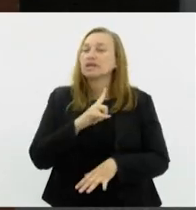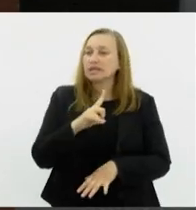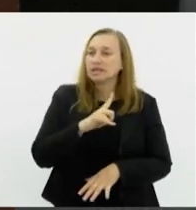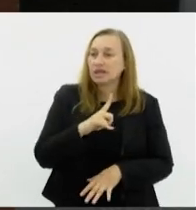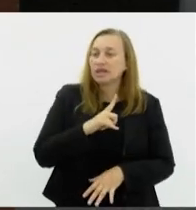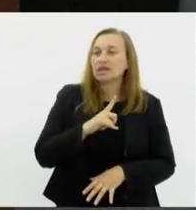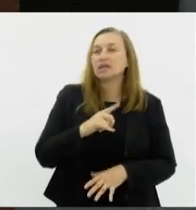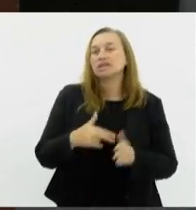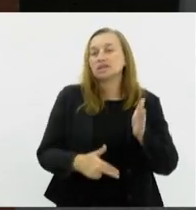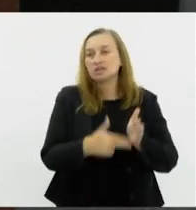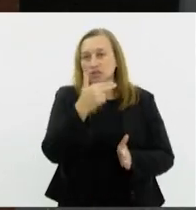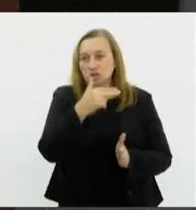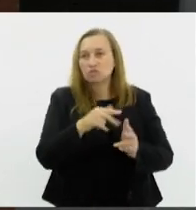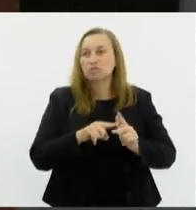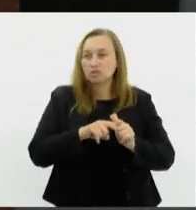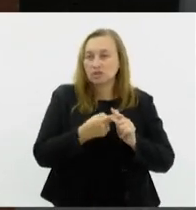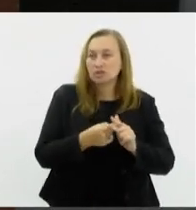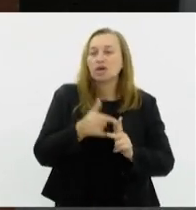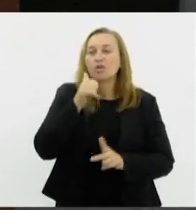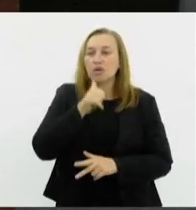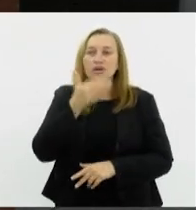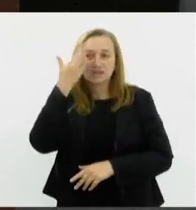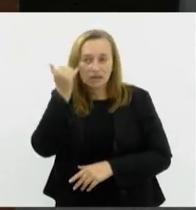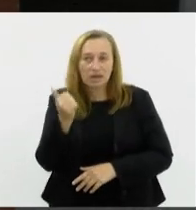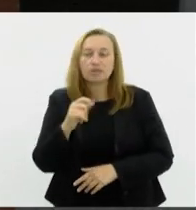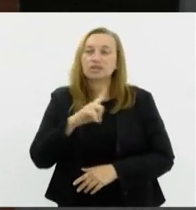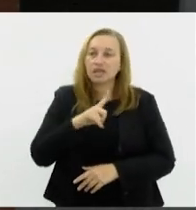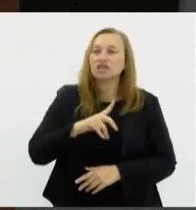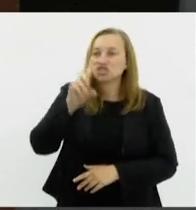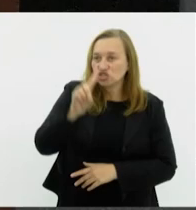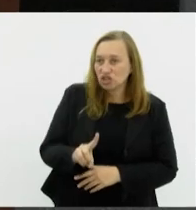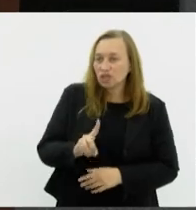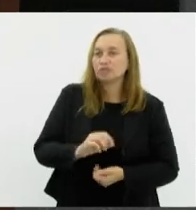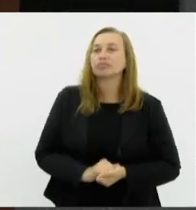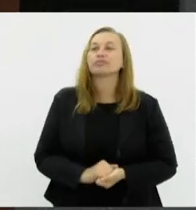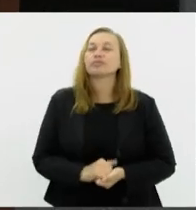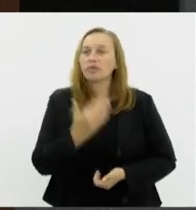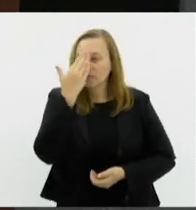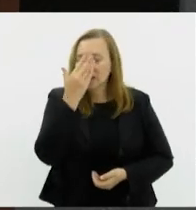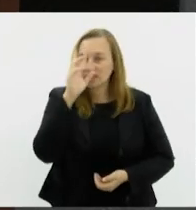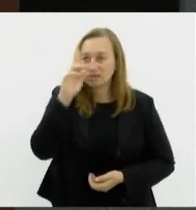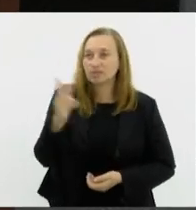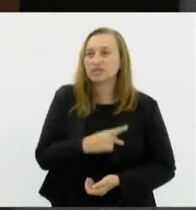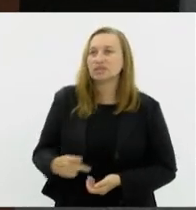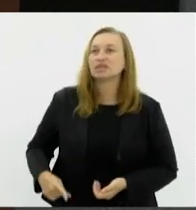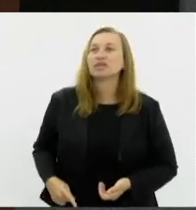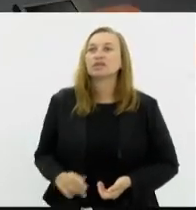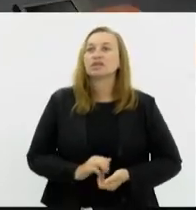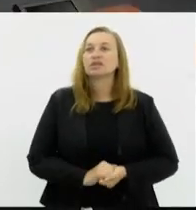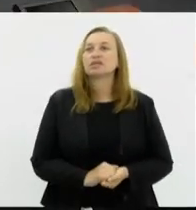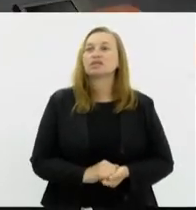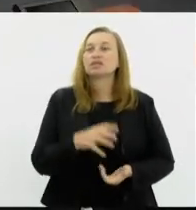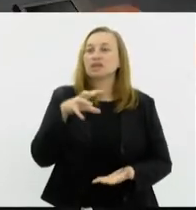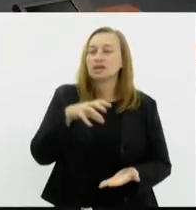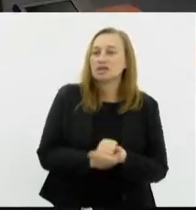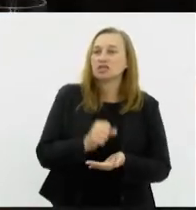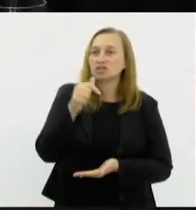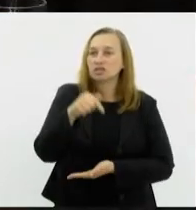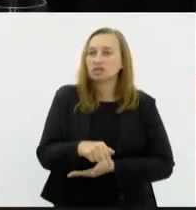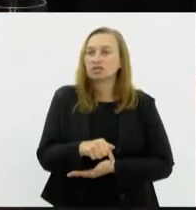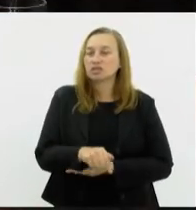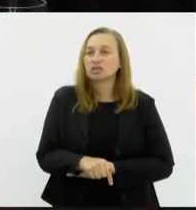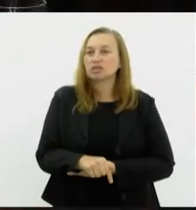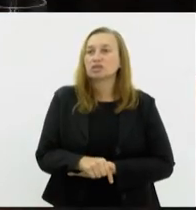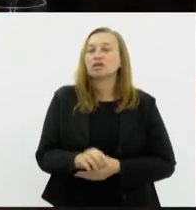essa cirurgia reparadora para que mulheres saibam que elas têm direito a essa cirurgia. Obrigada, presidenta. Deixa eu fazer um registro aqui, que está